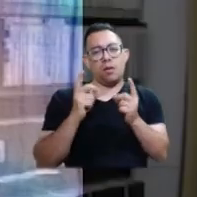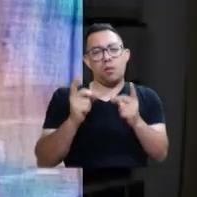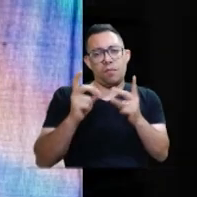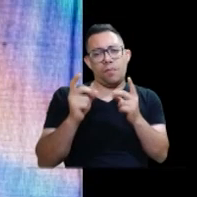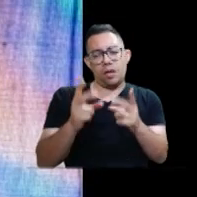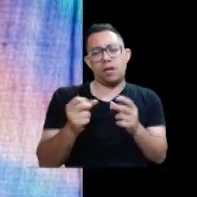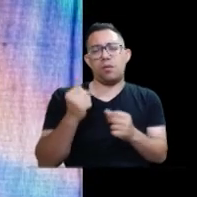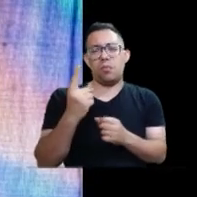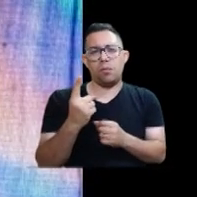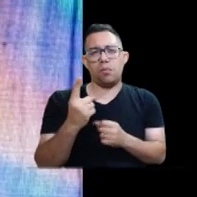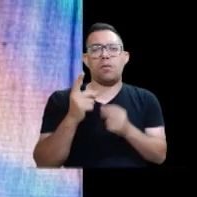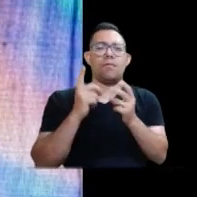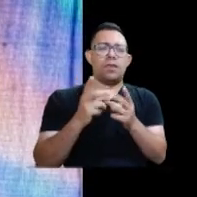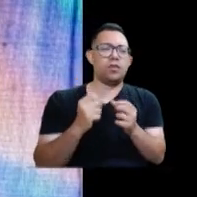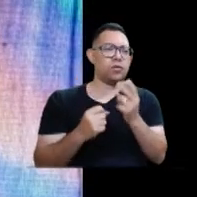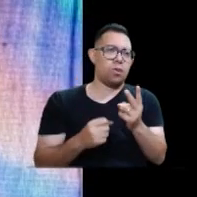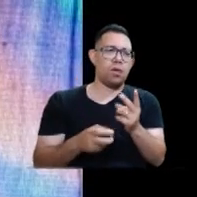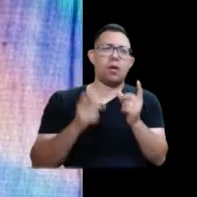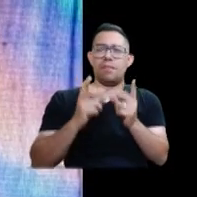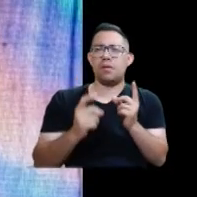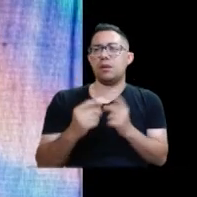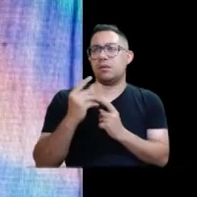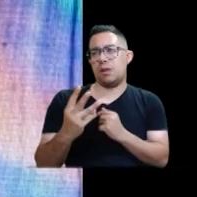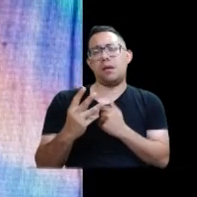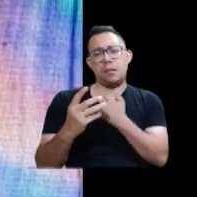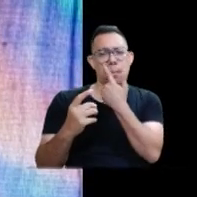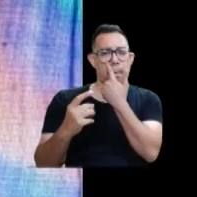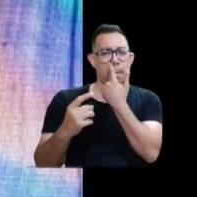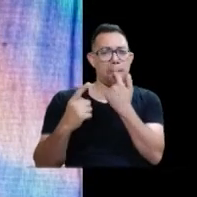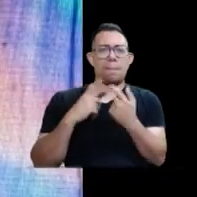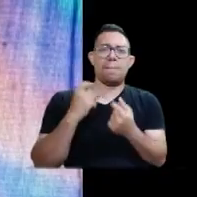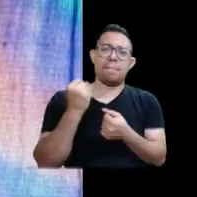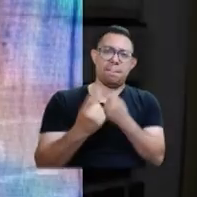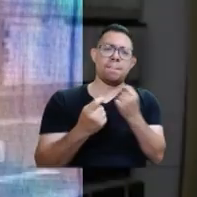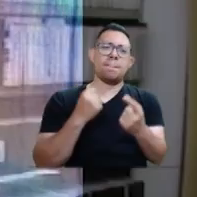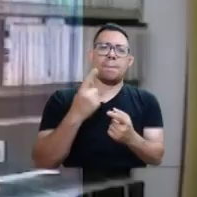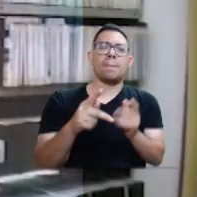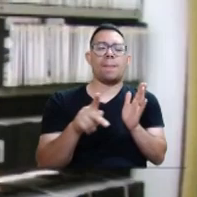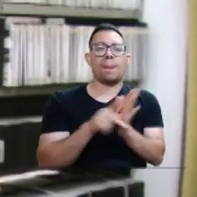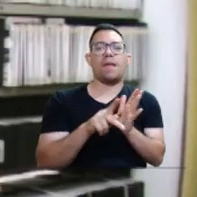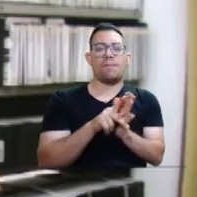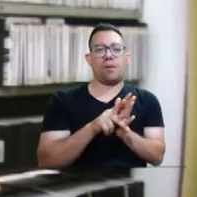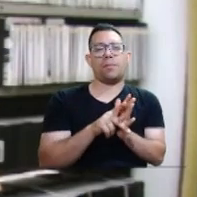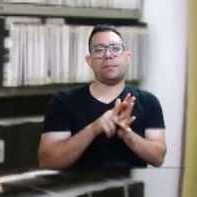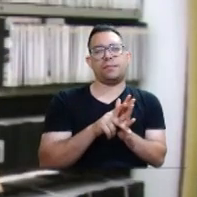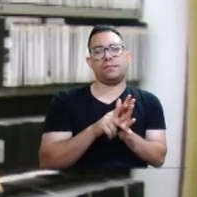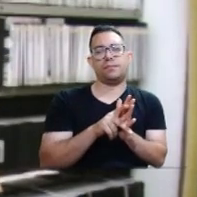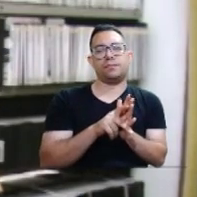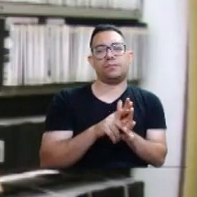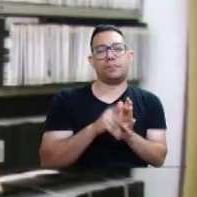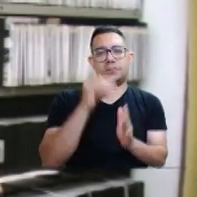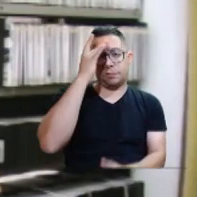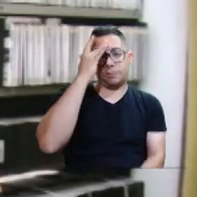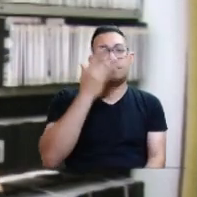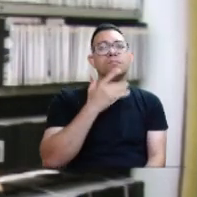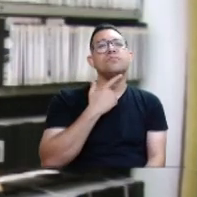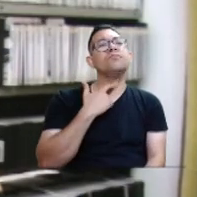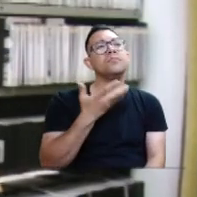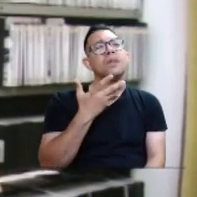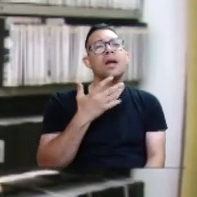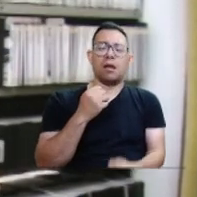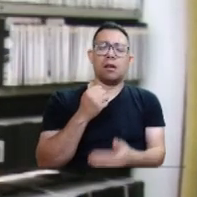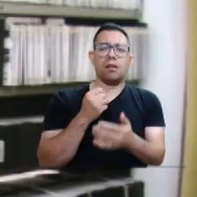às vezes tinha 3 cópias e seria um filme que não era tão importante, assim, um filme mais comercial. Aí o pessoal